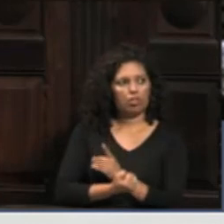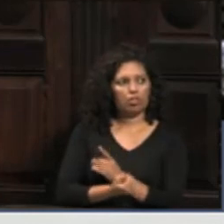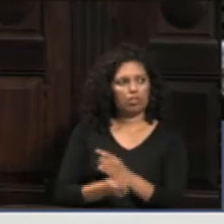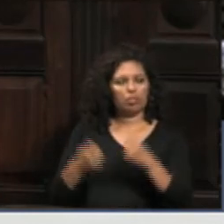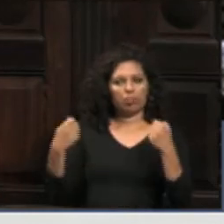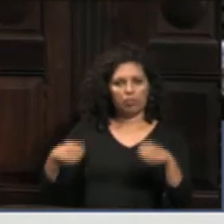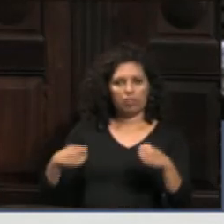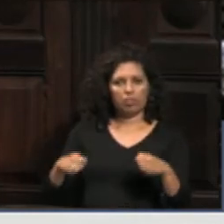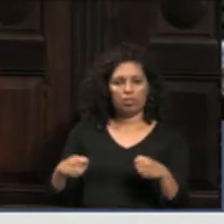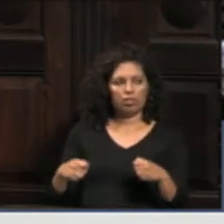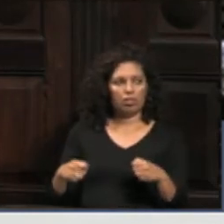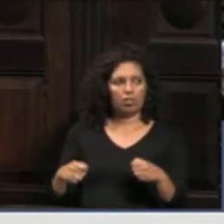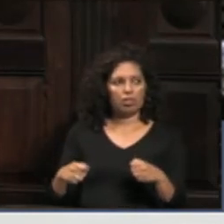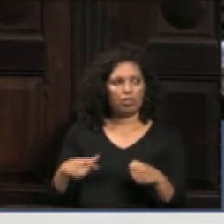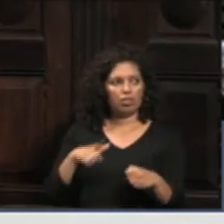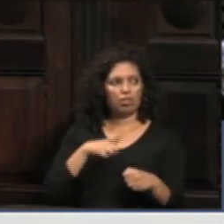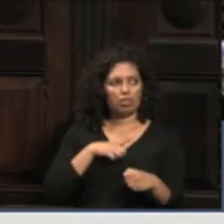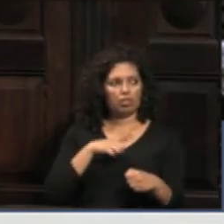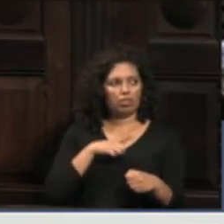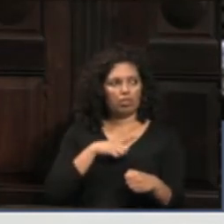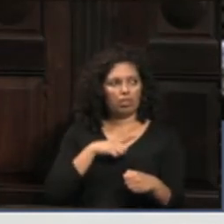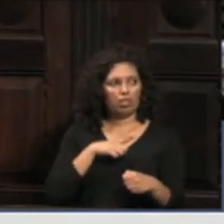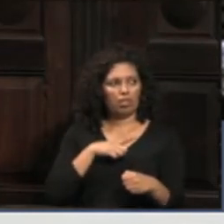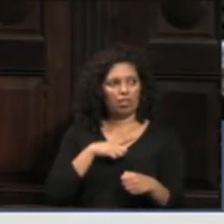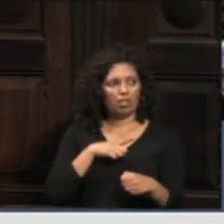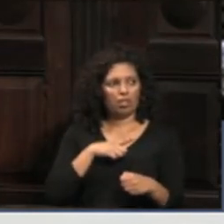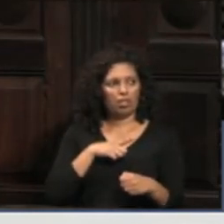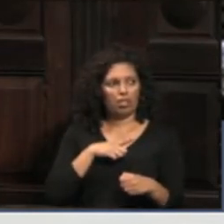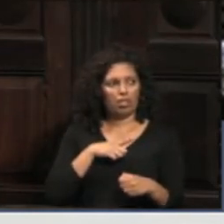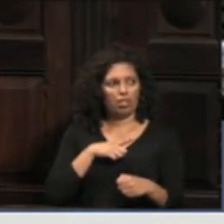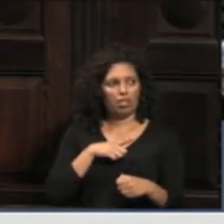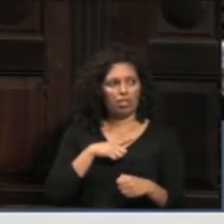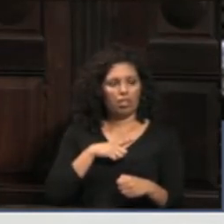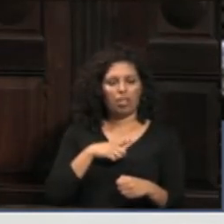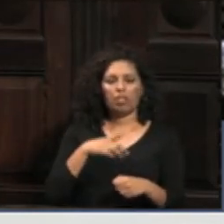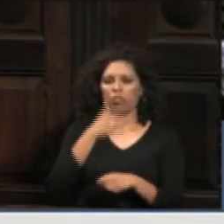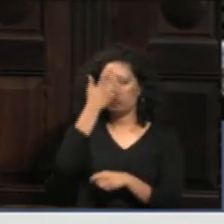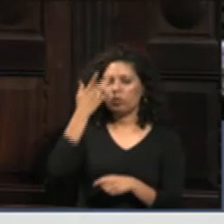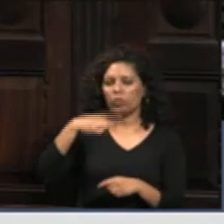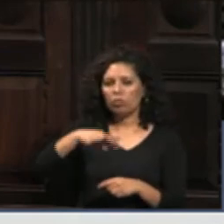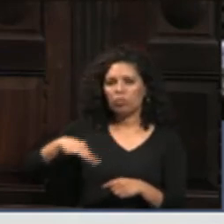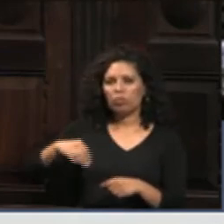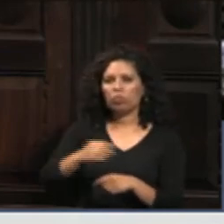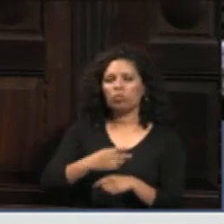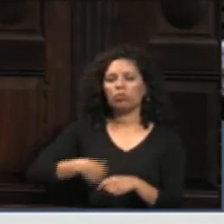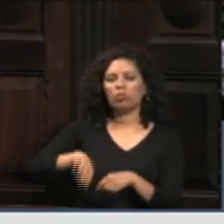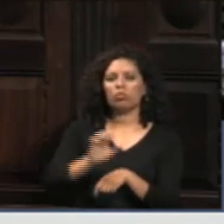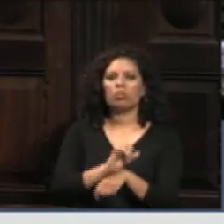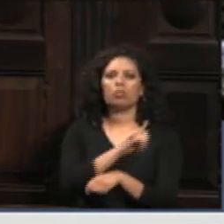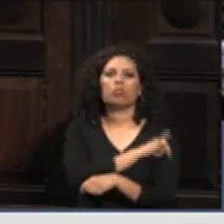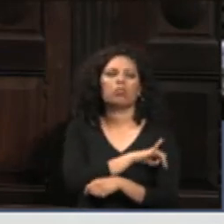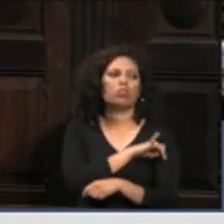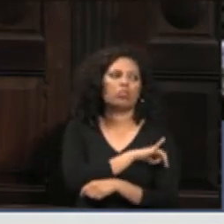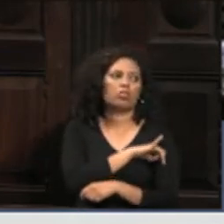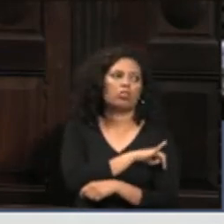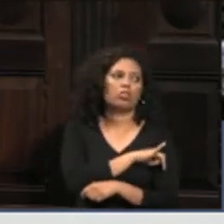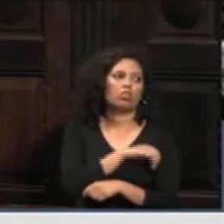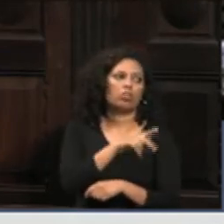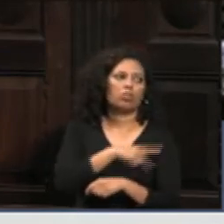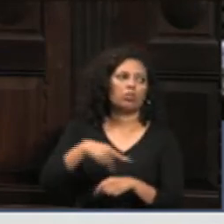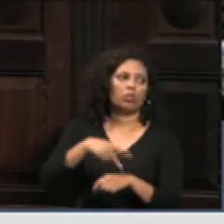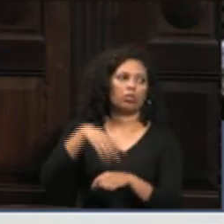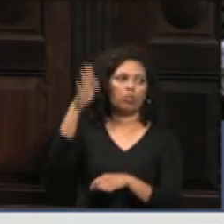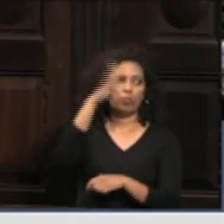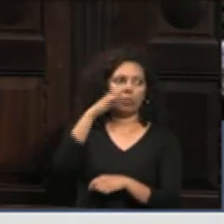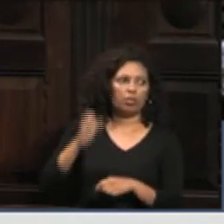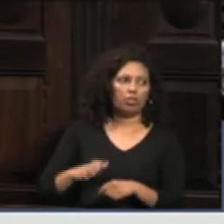merece ter exatamente a população da cidade do Rio de Janeiro, do estado do Rio de Janeiro e do nosso país, o